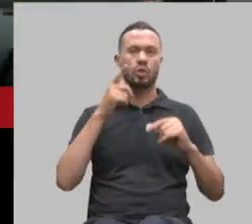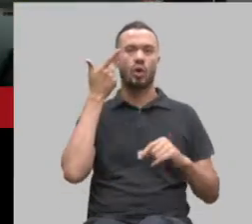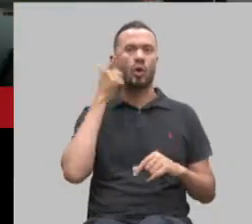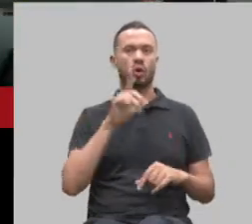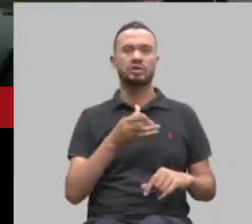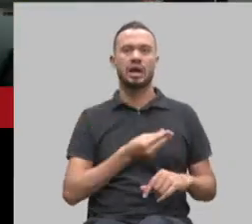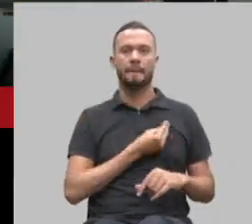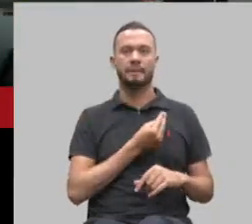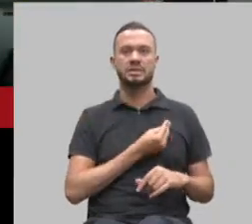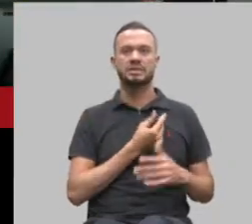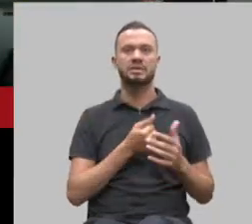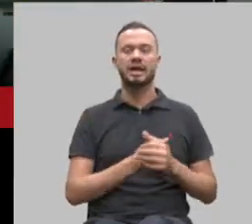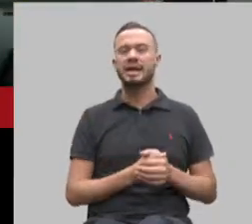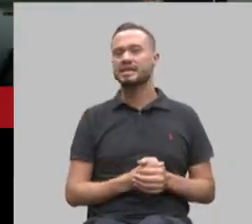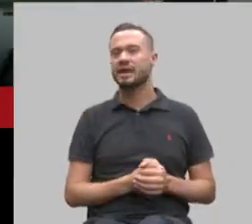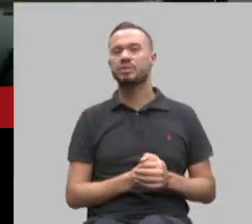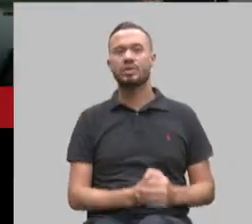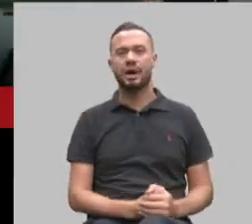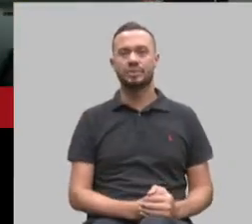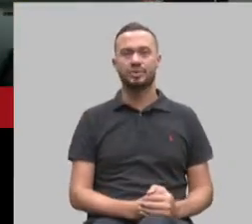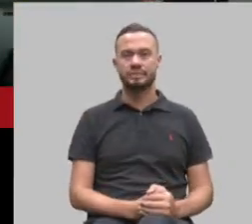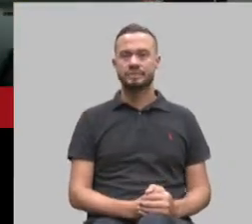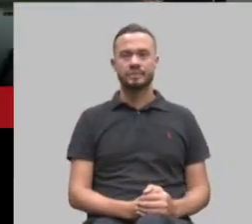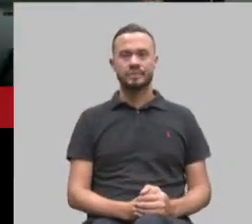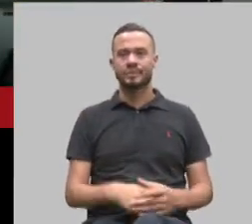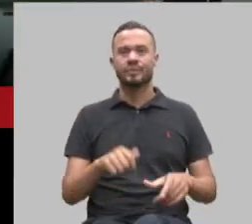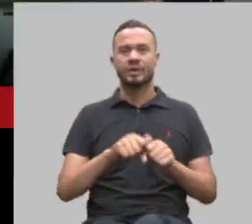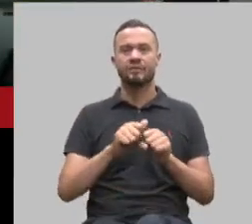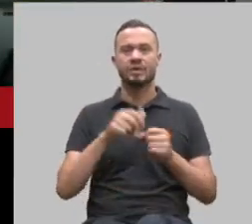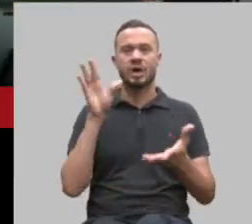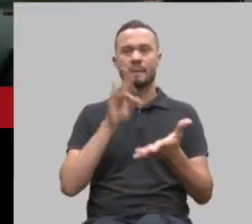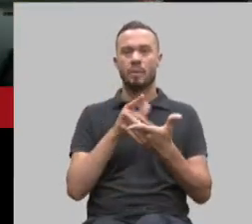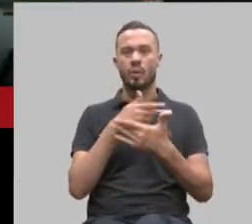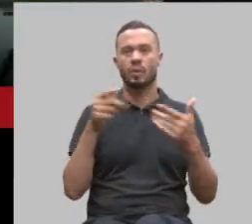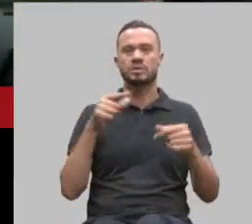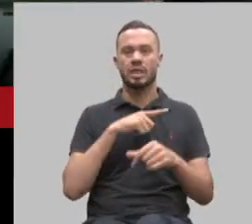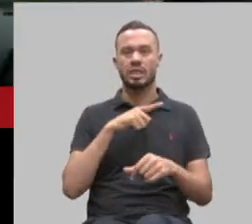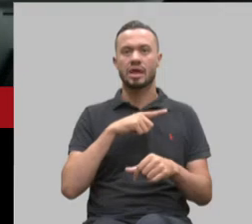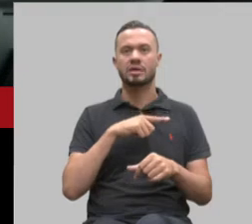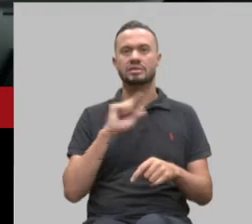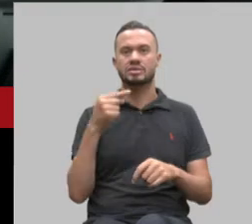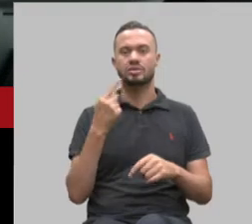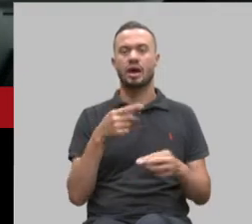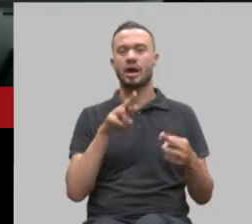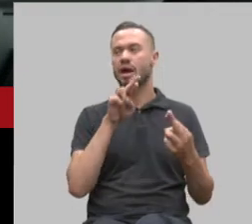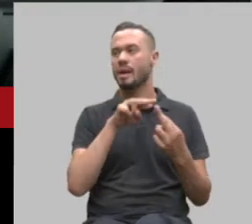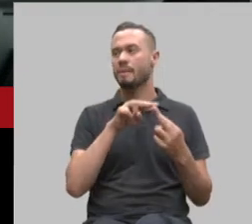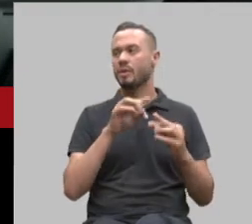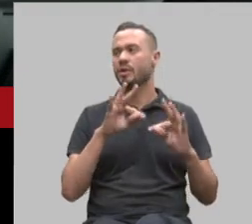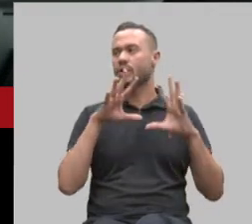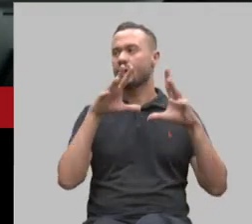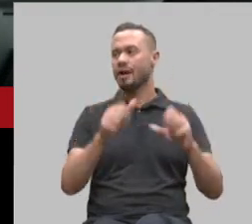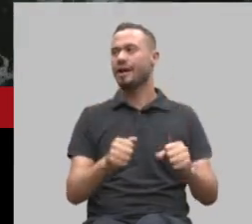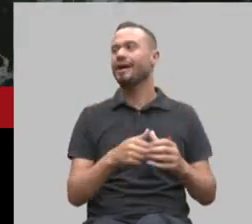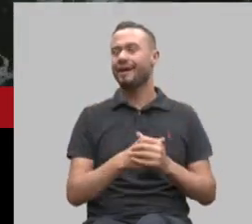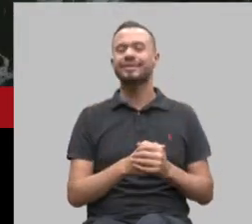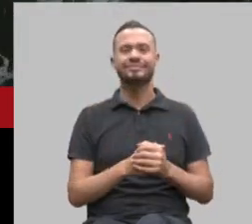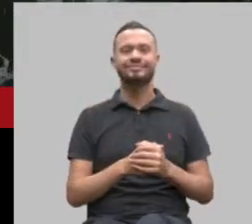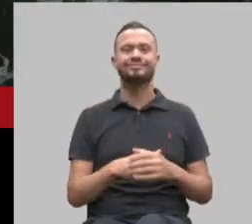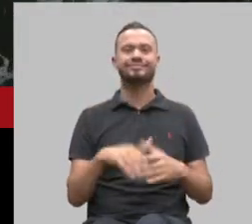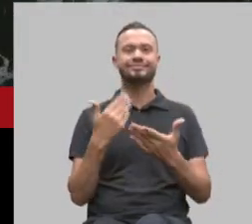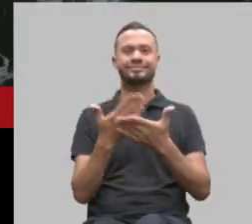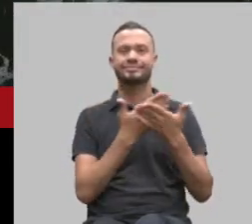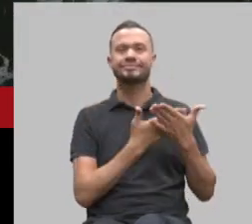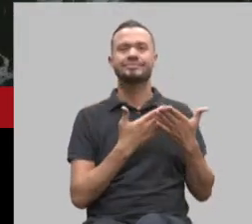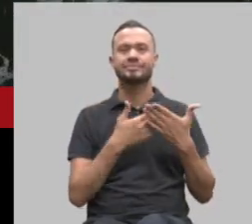os grêmios estudantis nas nossas escolas fazem esse mesmo papel que nós temos eles representam todos os estudantes daquela escola de forma que eles tenham eh